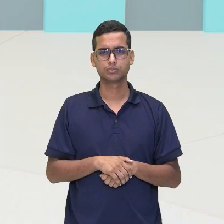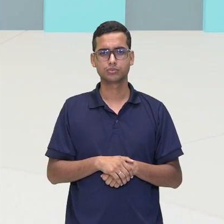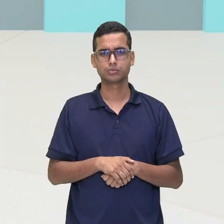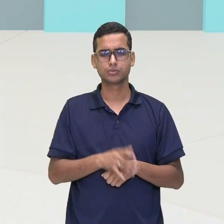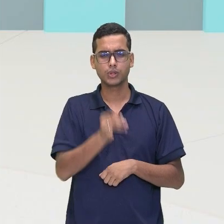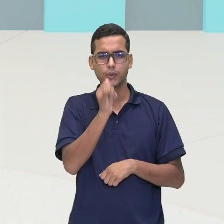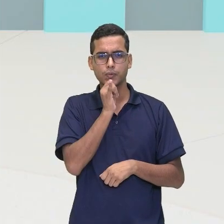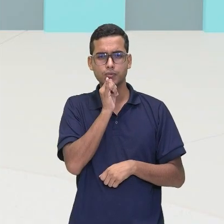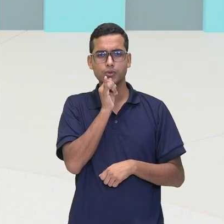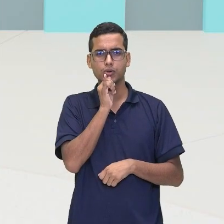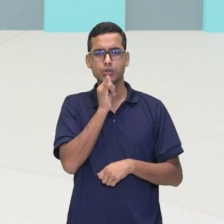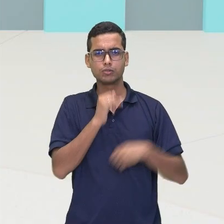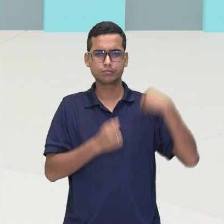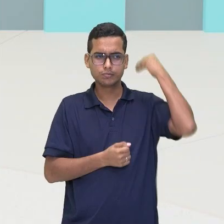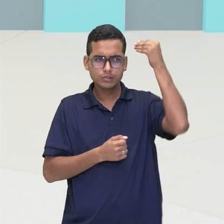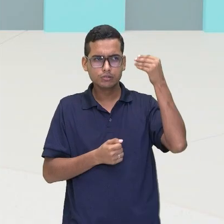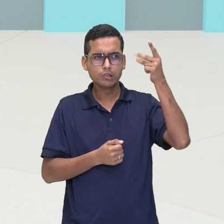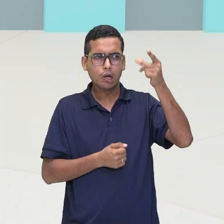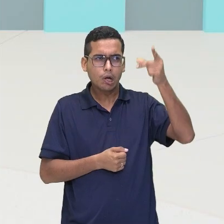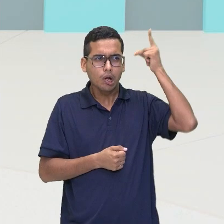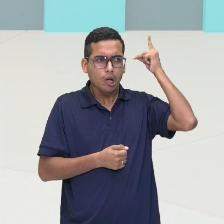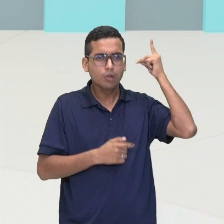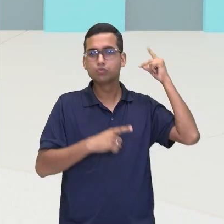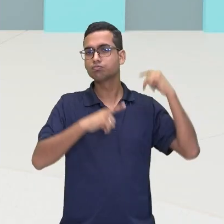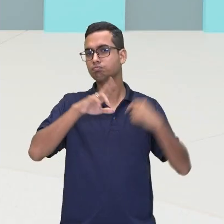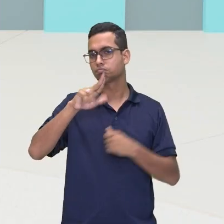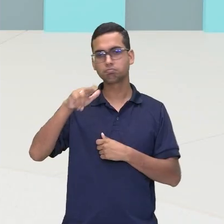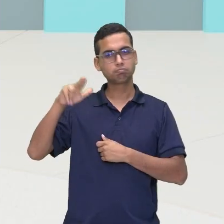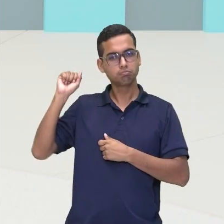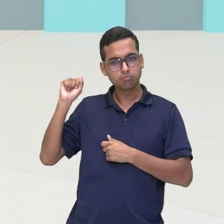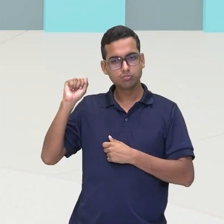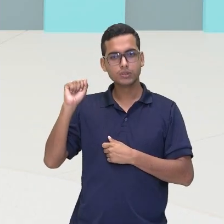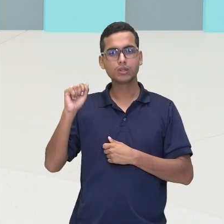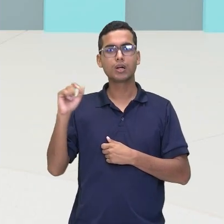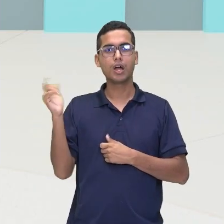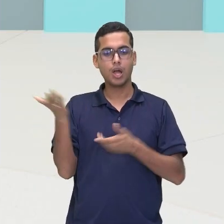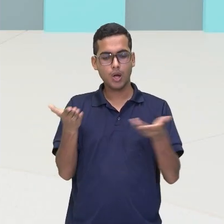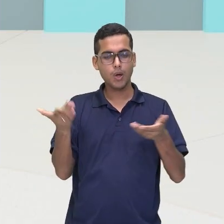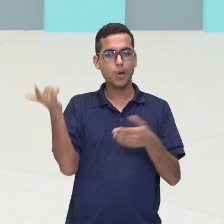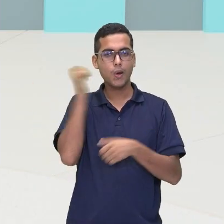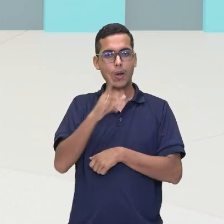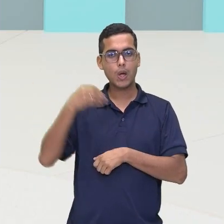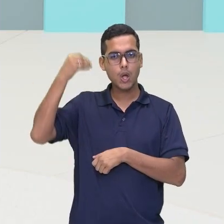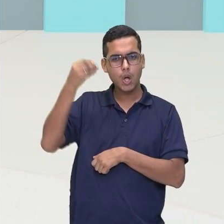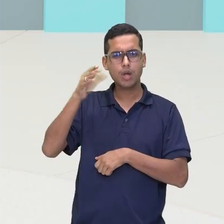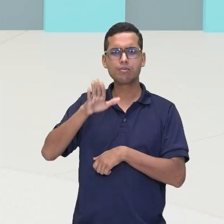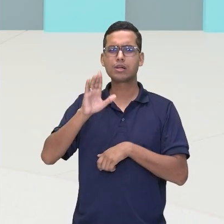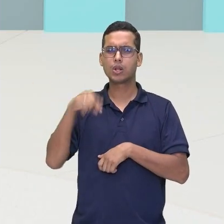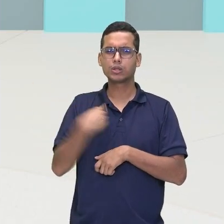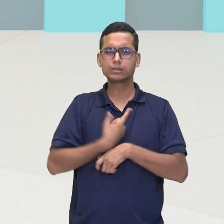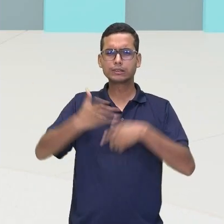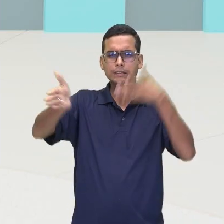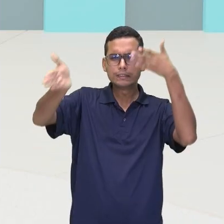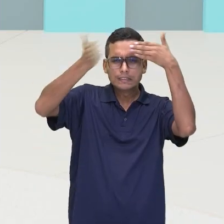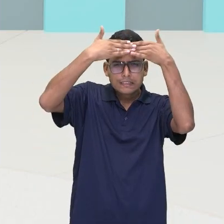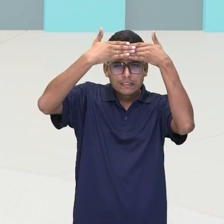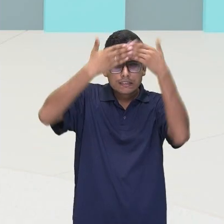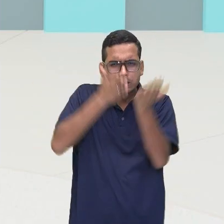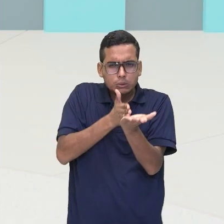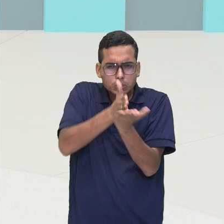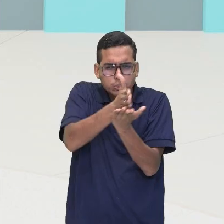estou vivendo algo que eu nunca vivi. Mas mesmo assim, a gente fica preso, restrito a querer seguir